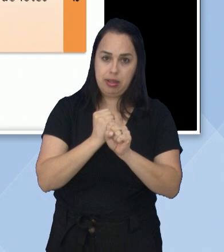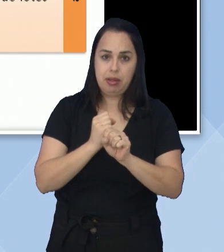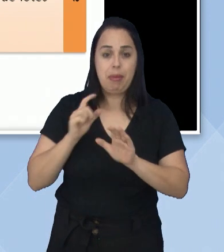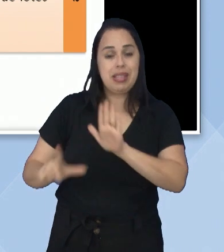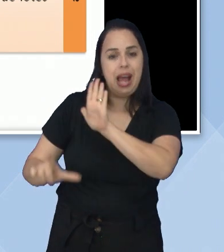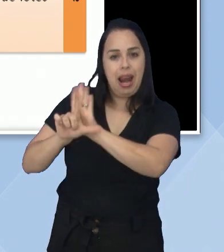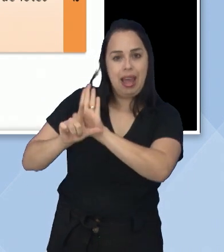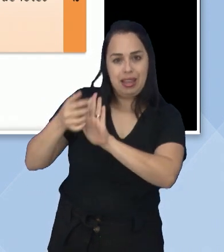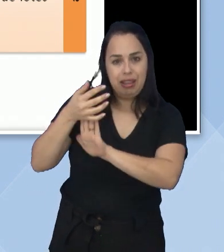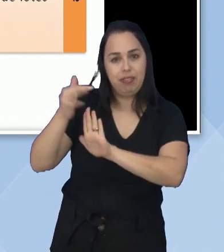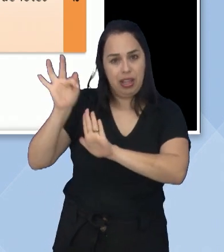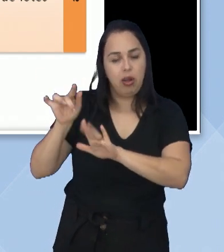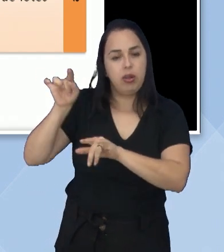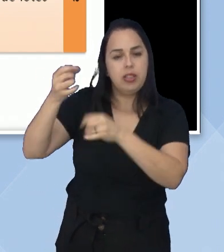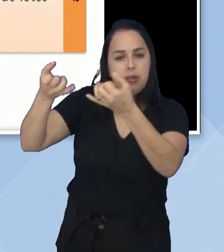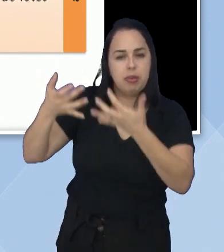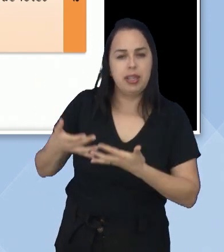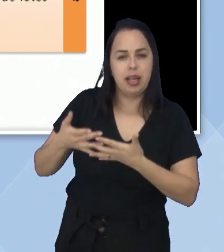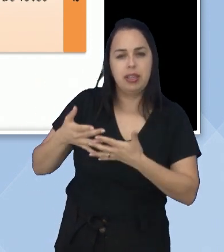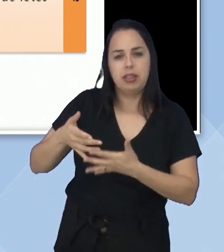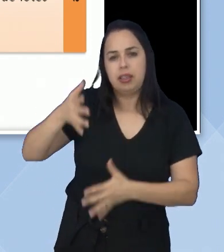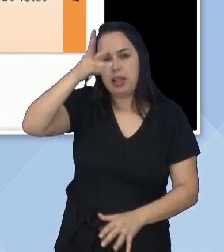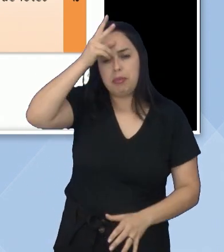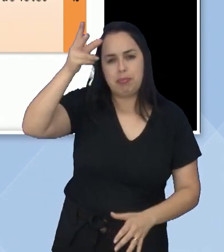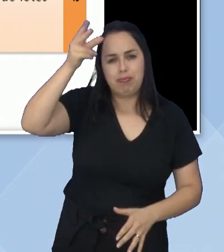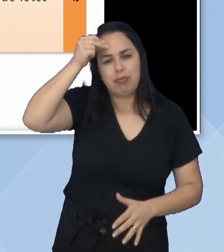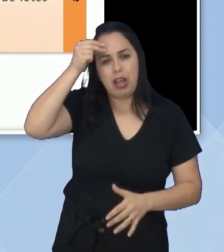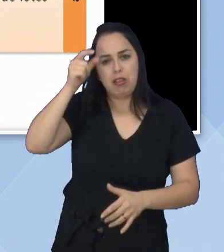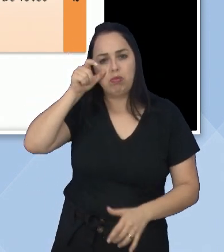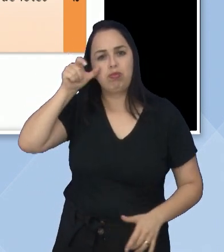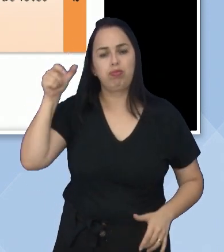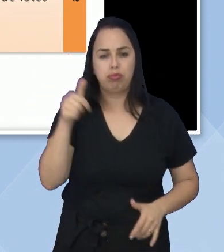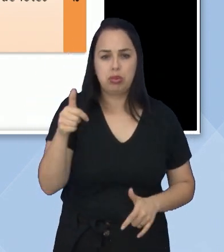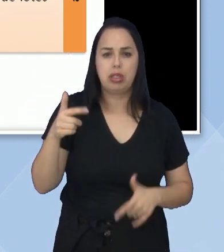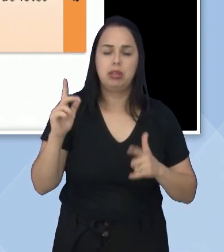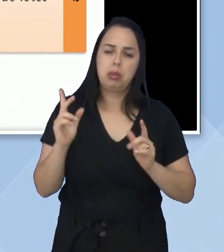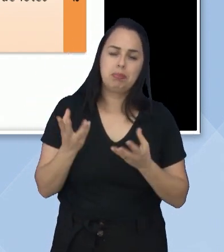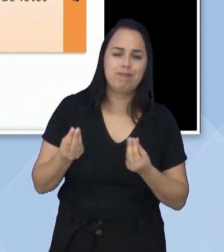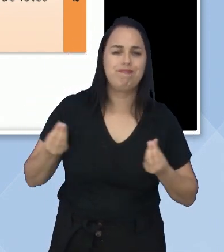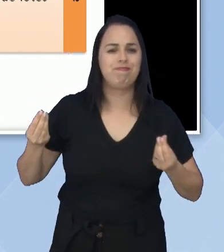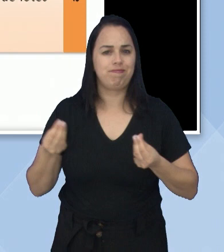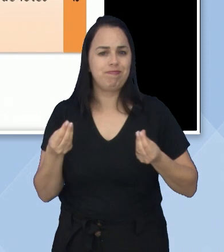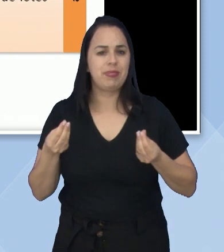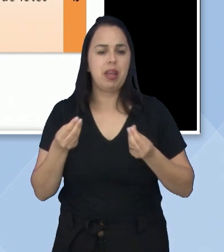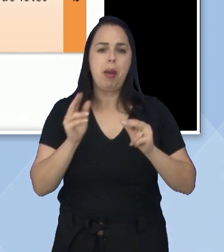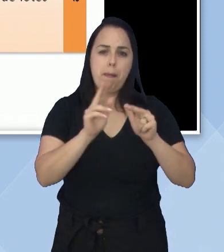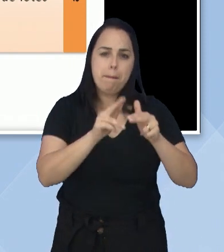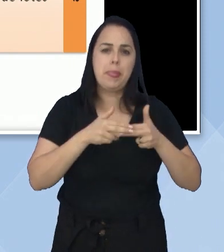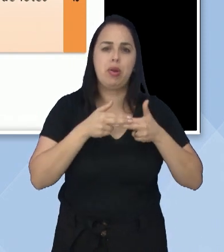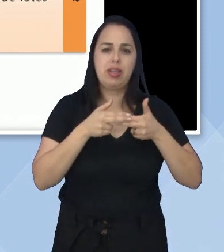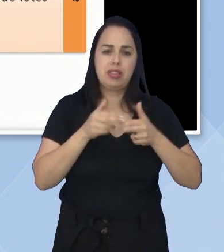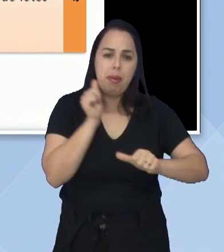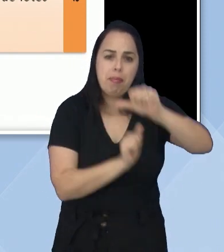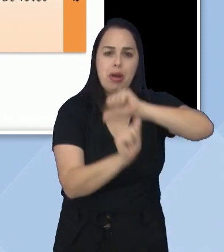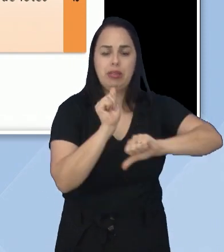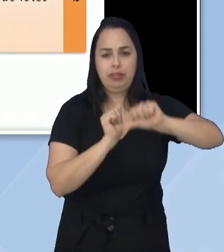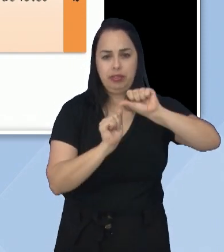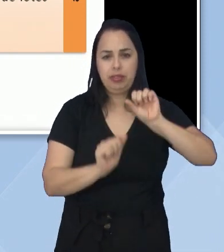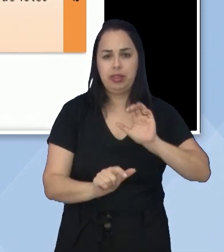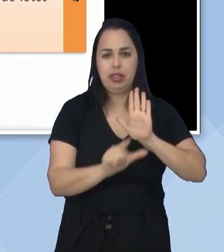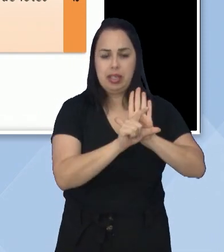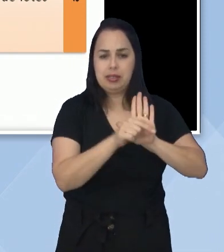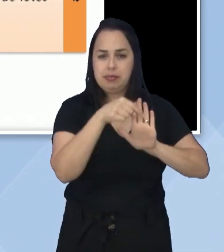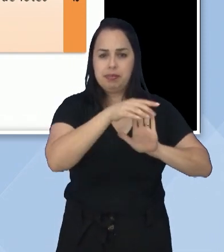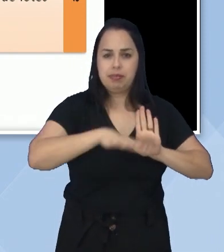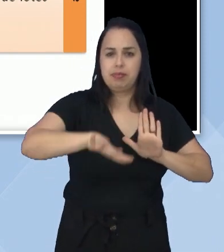público só que o termo interesse público ele é vago muitas vezes então a gente nós achamos por bem conceitua-lo nessa lei o interesse público